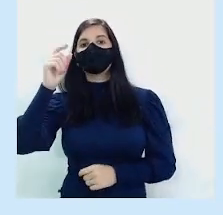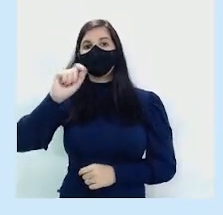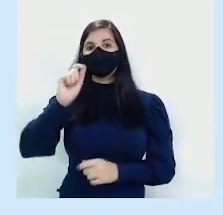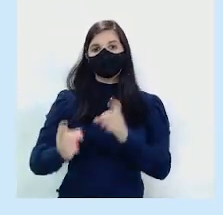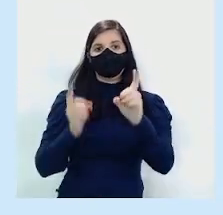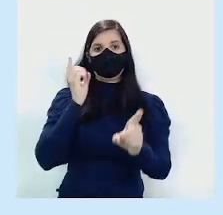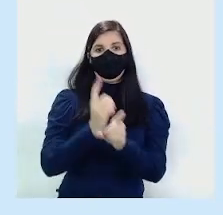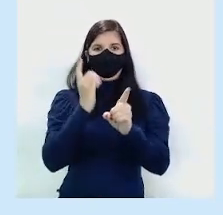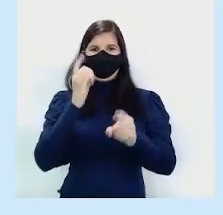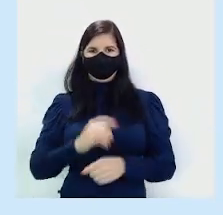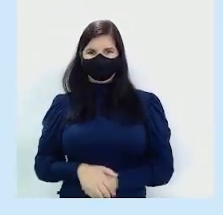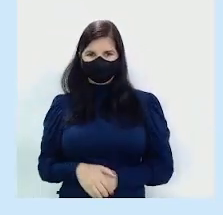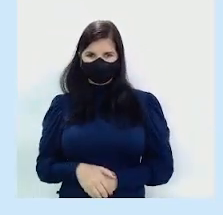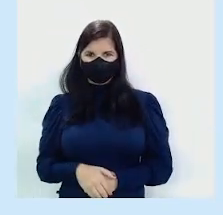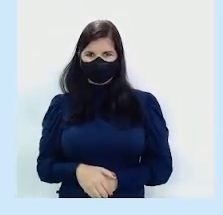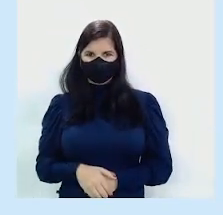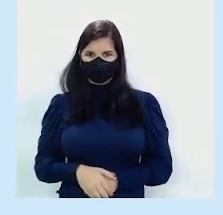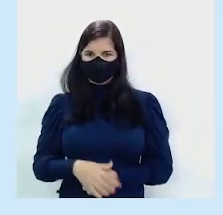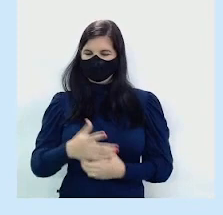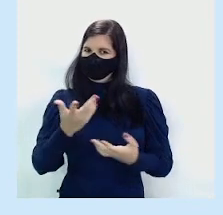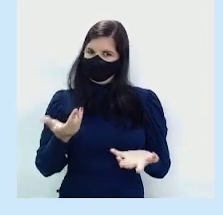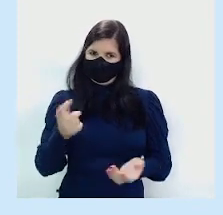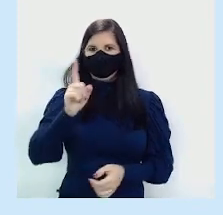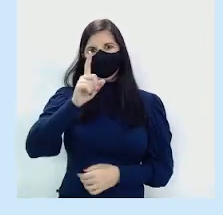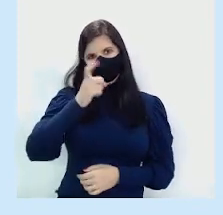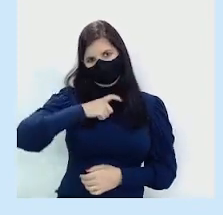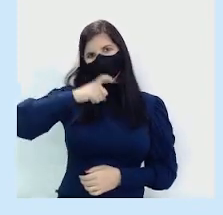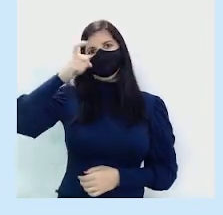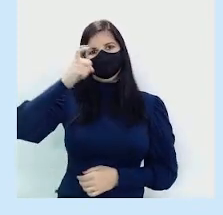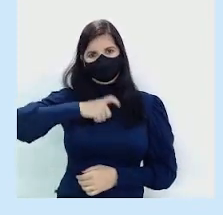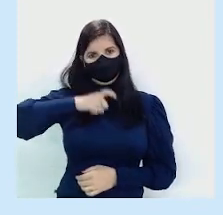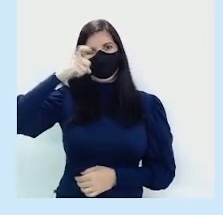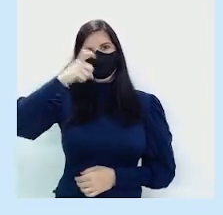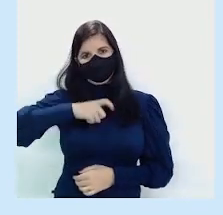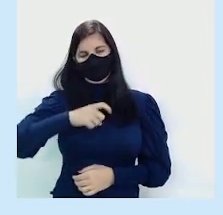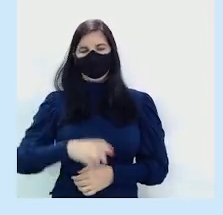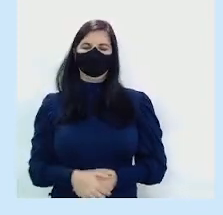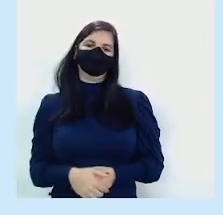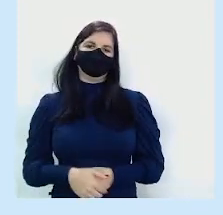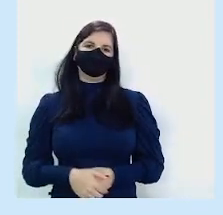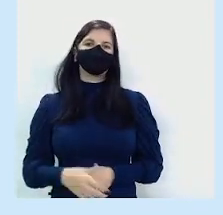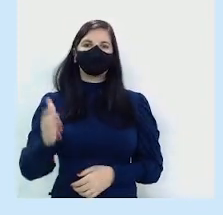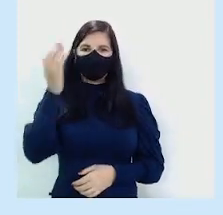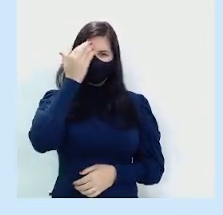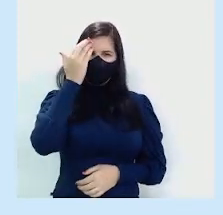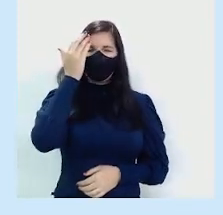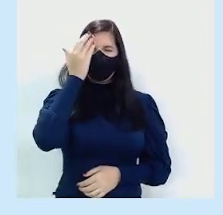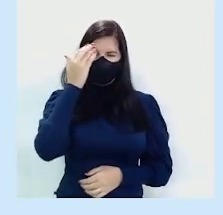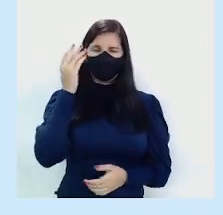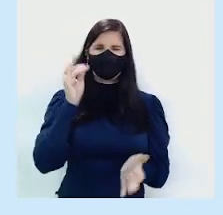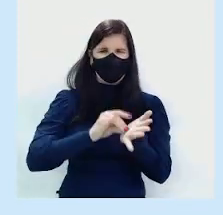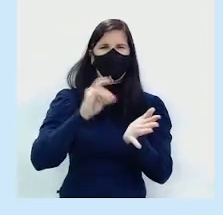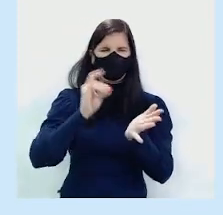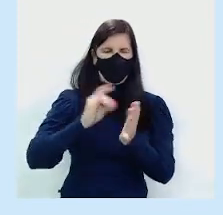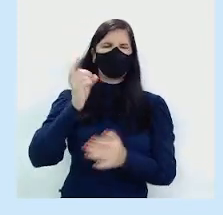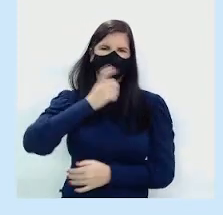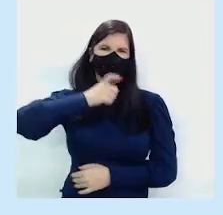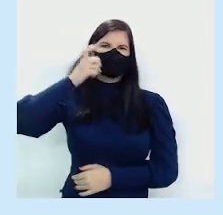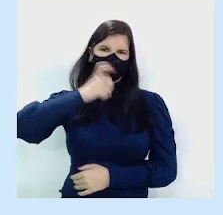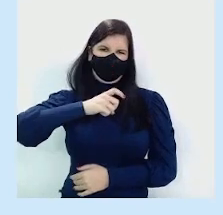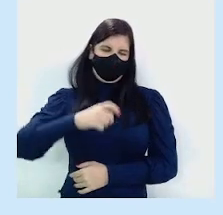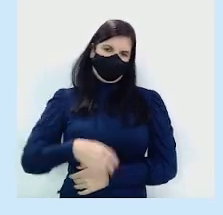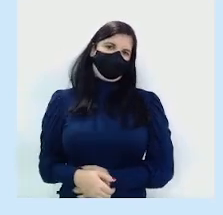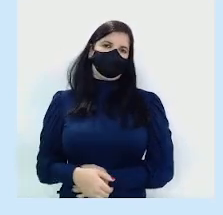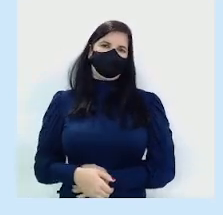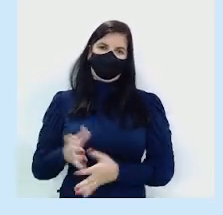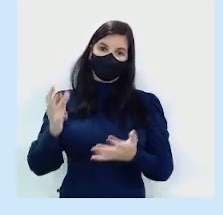que descobriu isso, isso não passa de uma mentira. E a gente sabe que é uma mentira. Portanto,